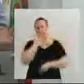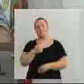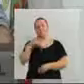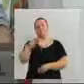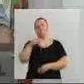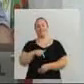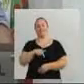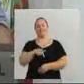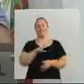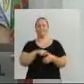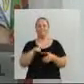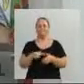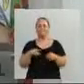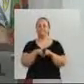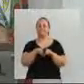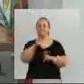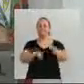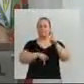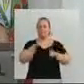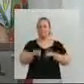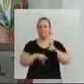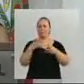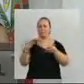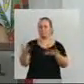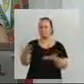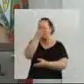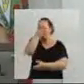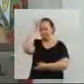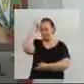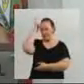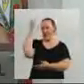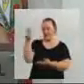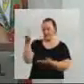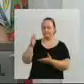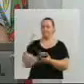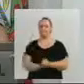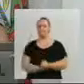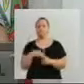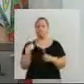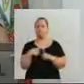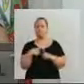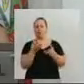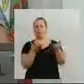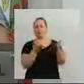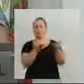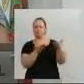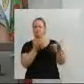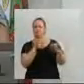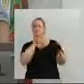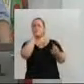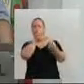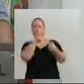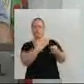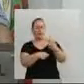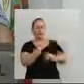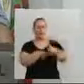para a cidade e para a nossa população, vereador Mário Íldebra. Porque a intervenção não tem o objetivo de ficar administrando a empresa, a